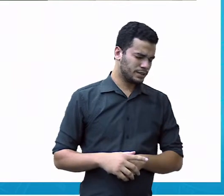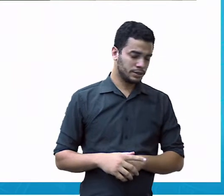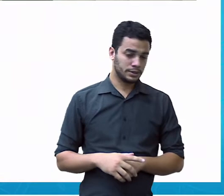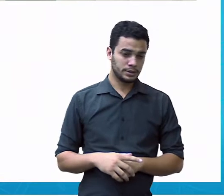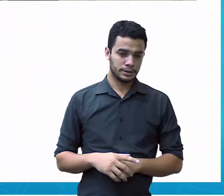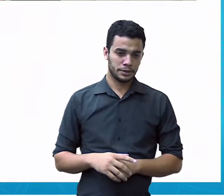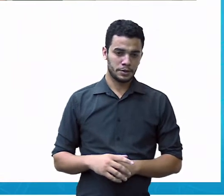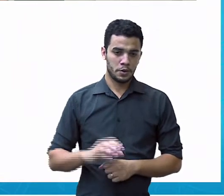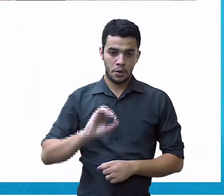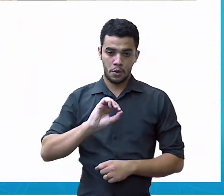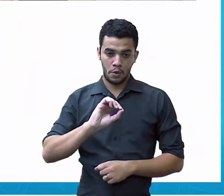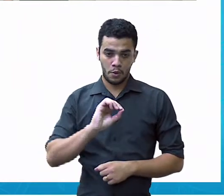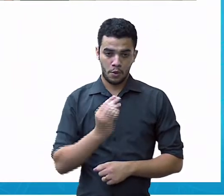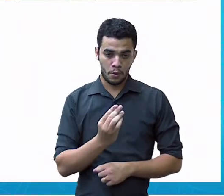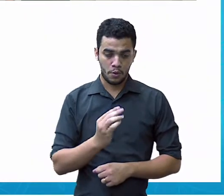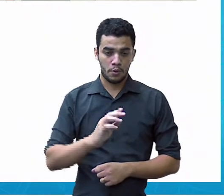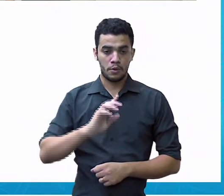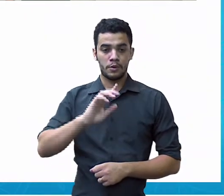identificação.